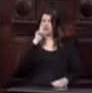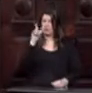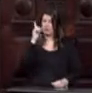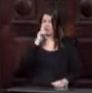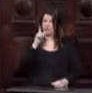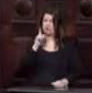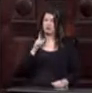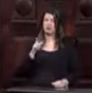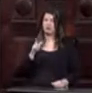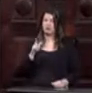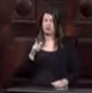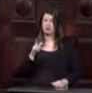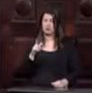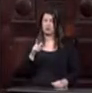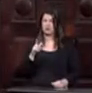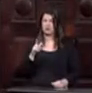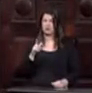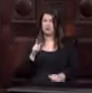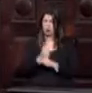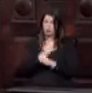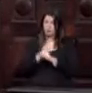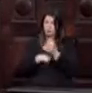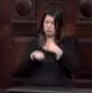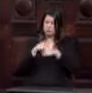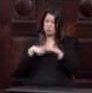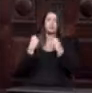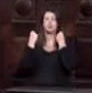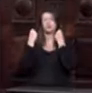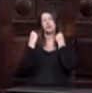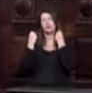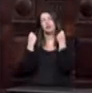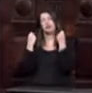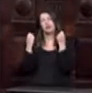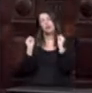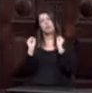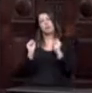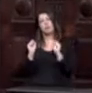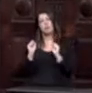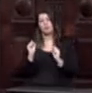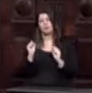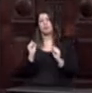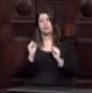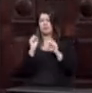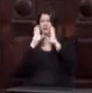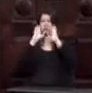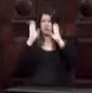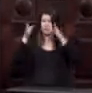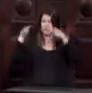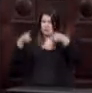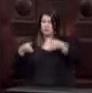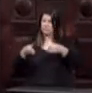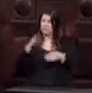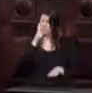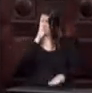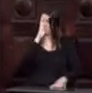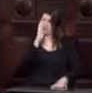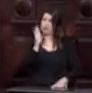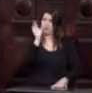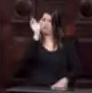as sobras orçamentárias dos poderes sejam direcionadas